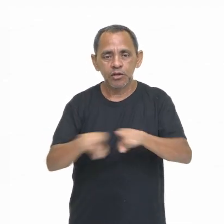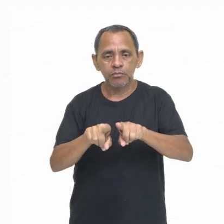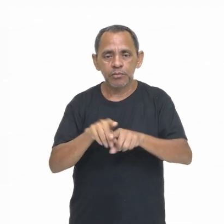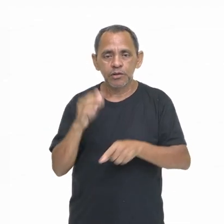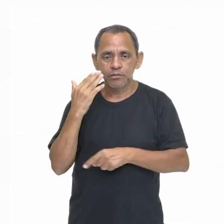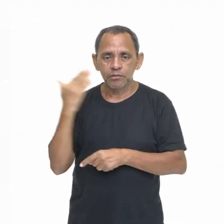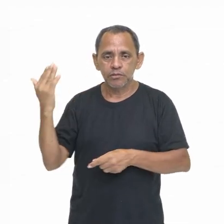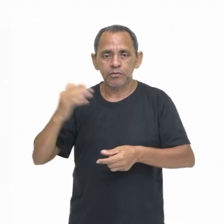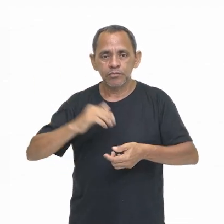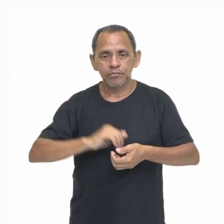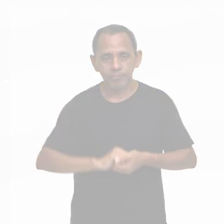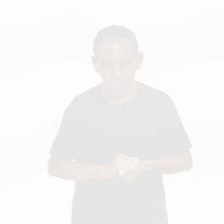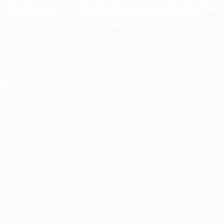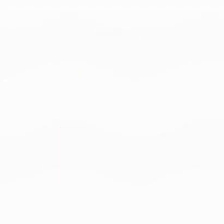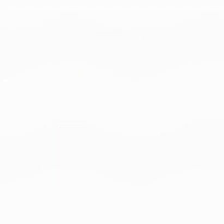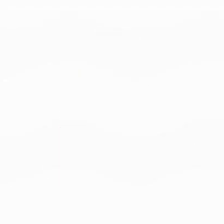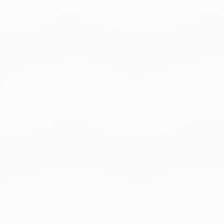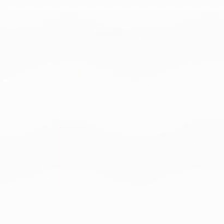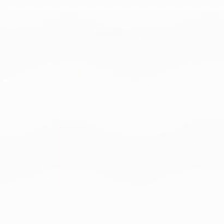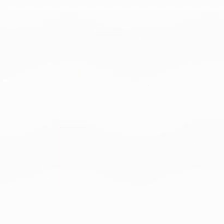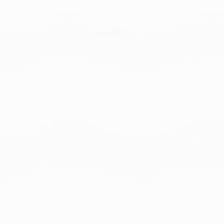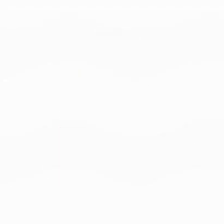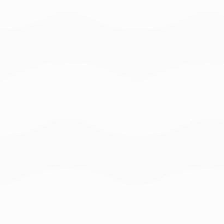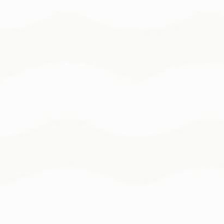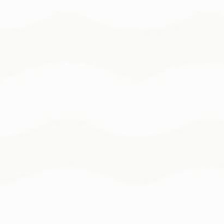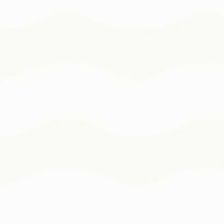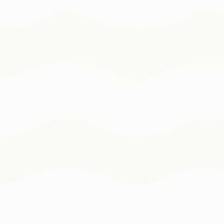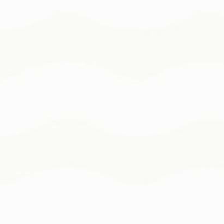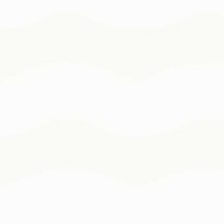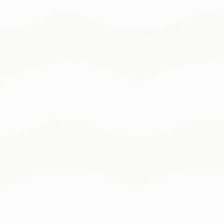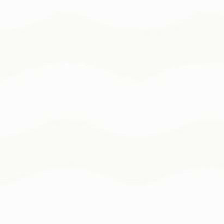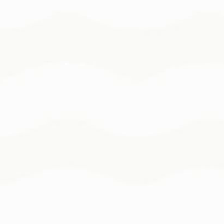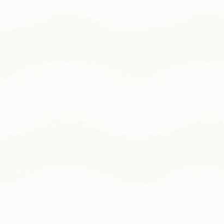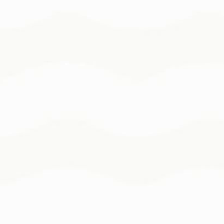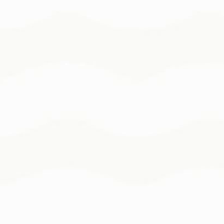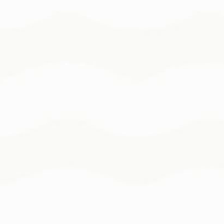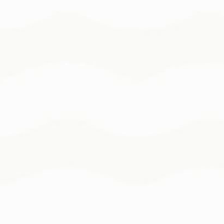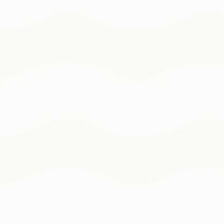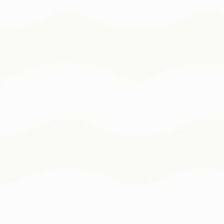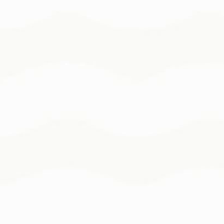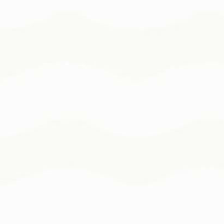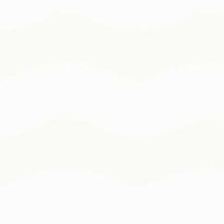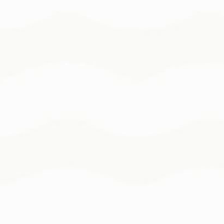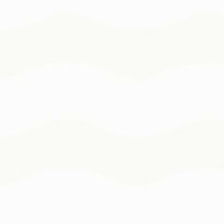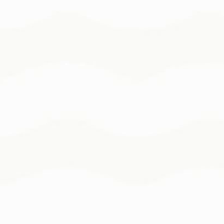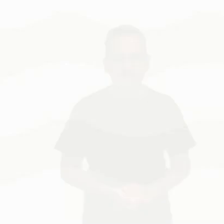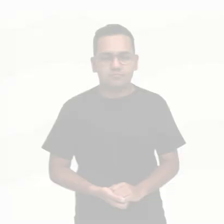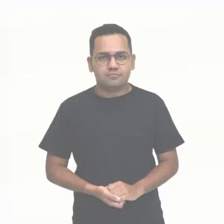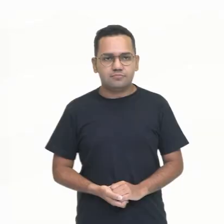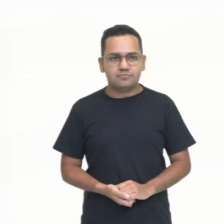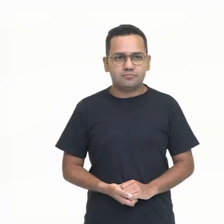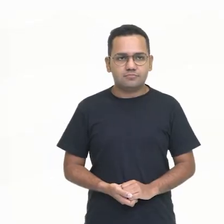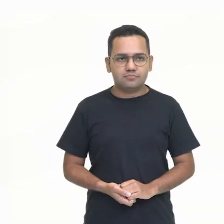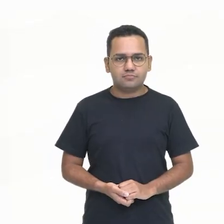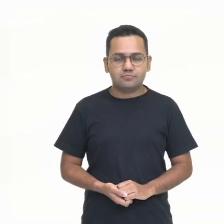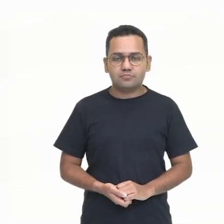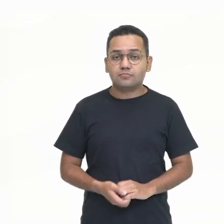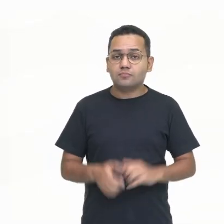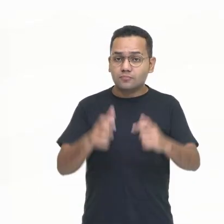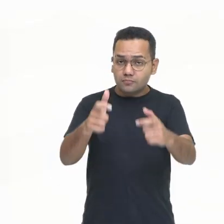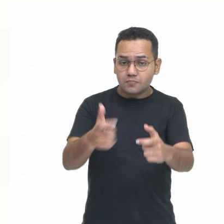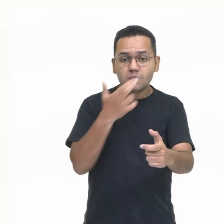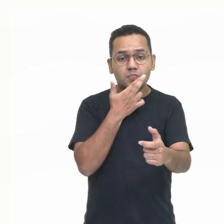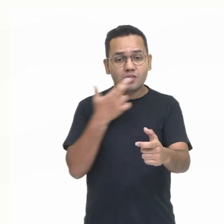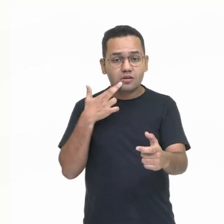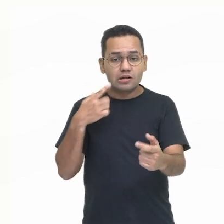Um restaurante, há 2 tipos de saladas, 2 tipos de pratos quentes, 3 tipos de sobremesa, e o comando